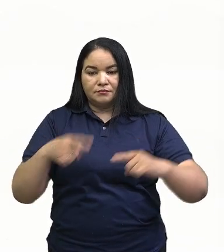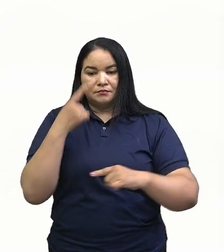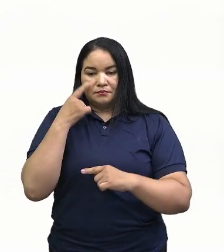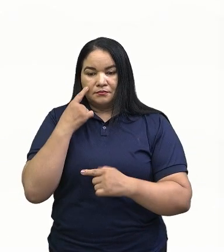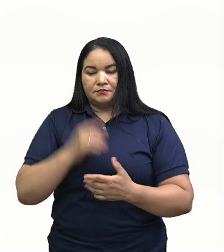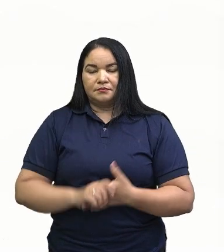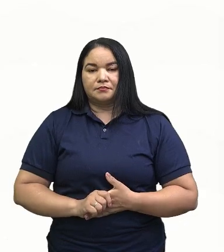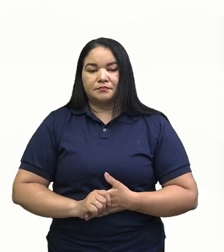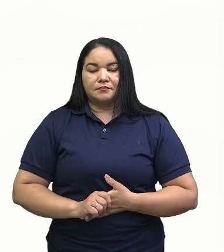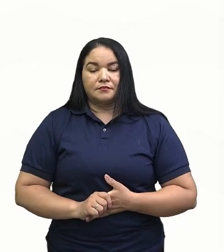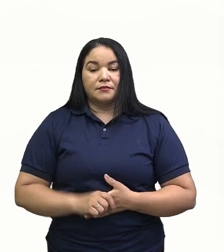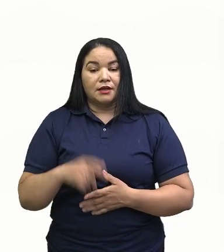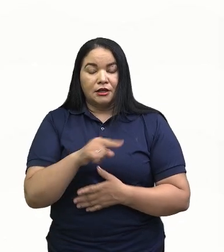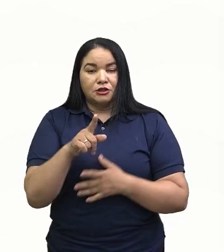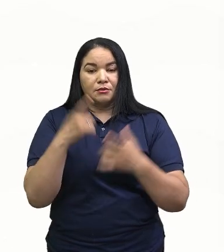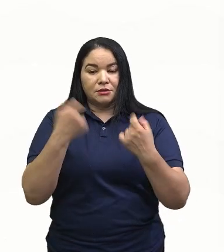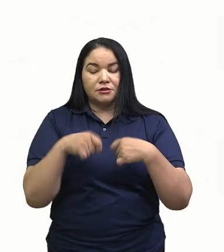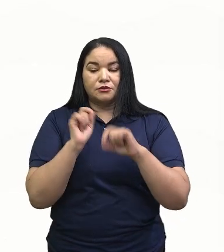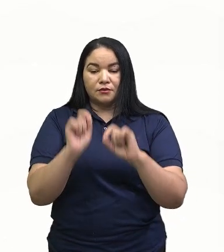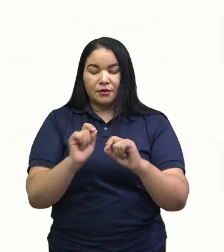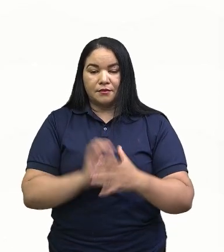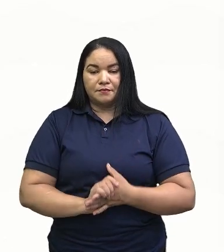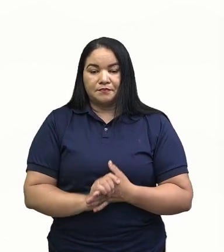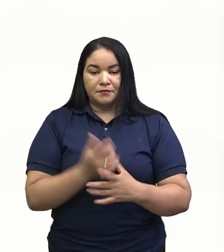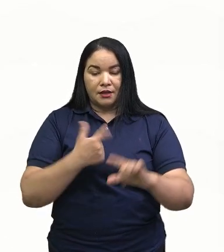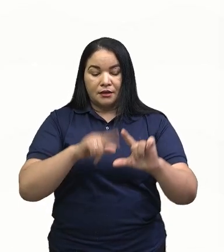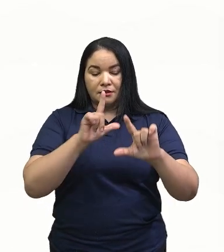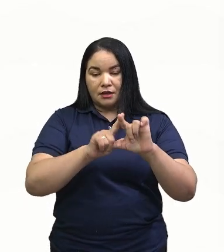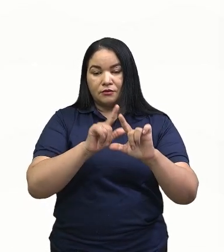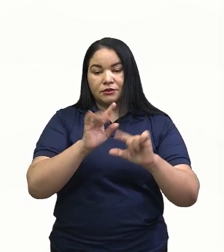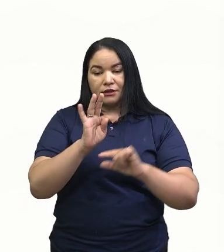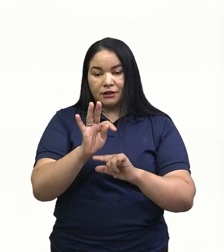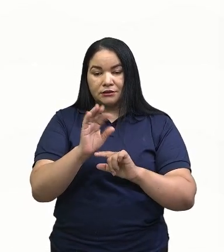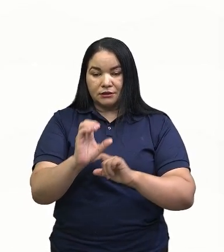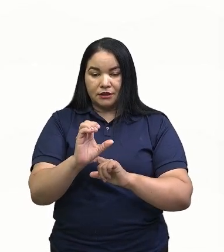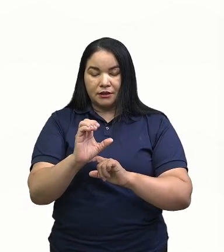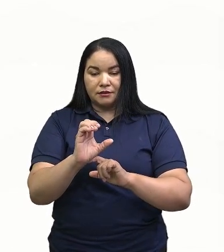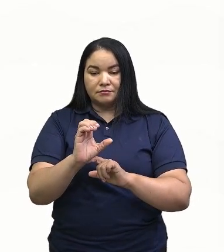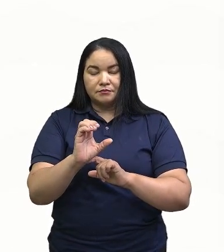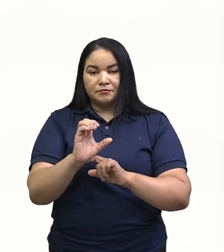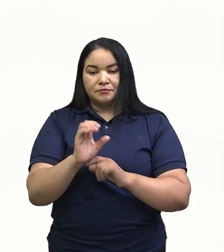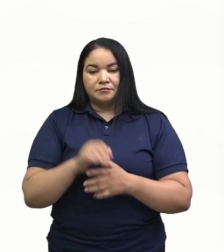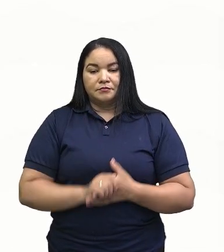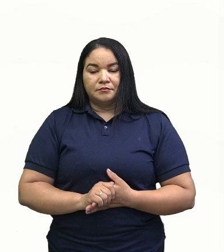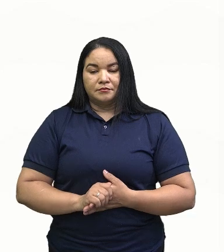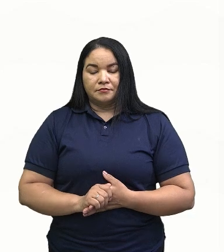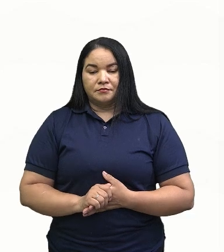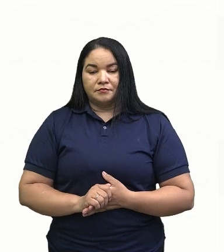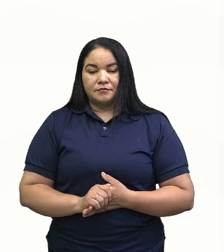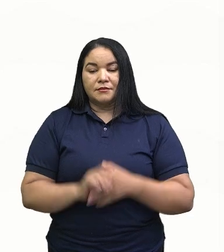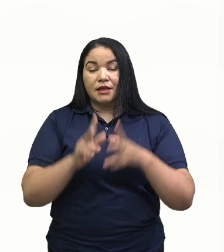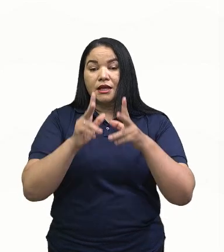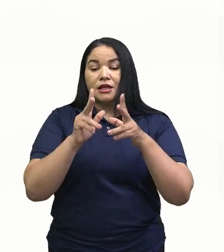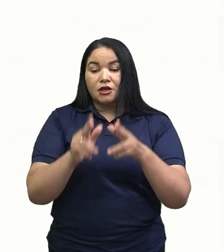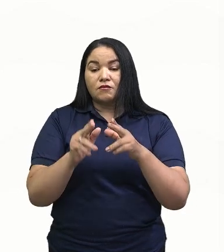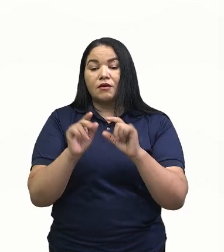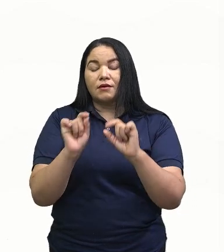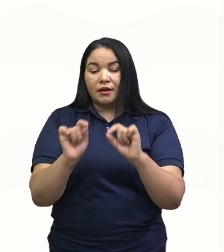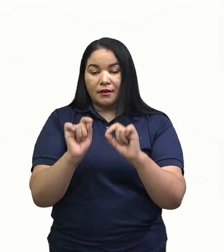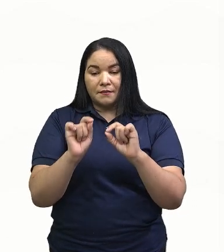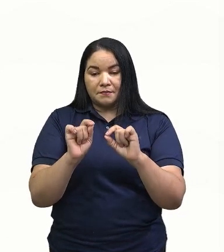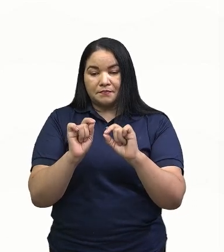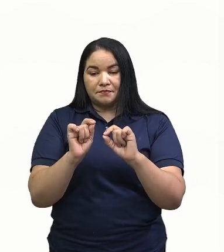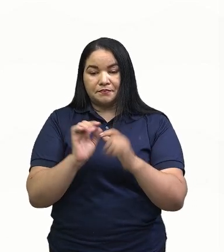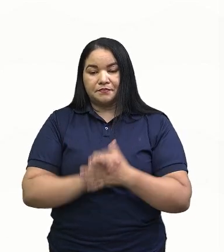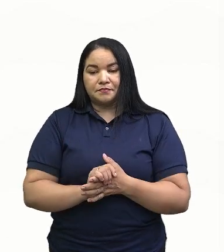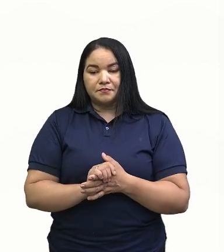variação. Aí você vai fazer ΔTC, vai ser igual a quem?